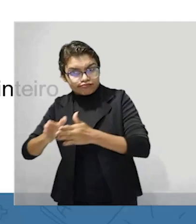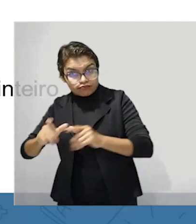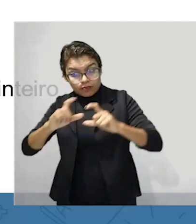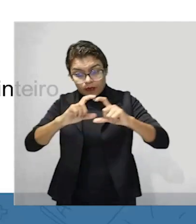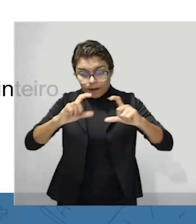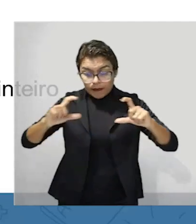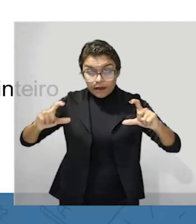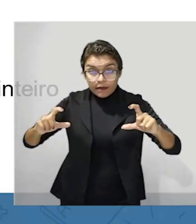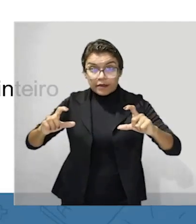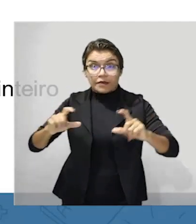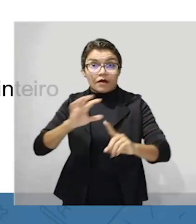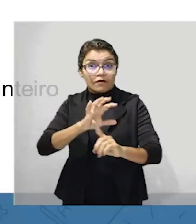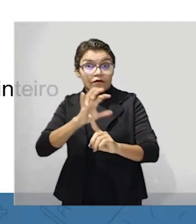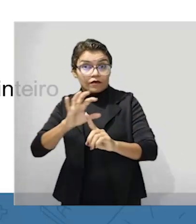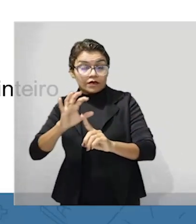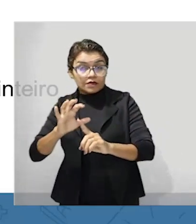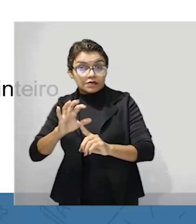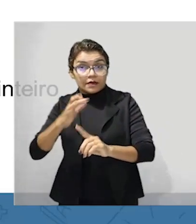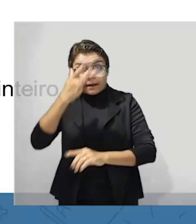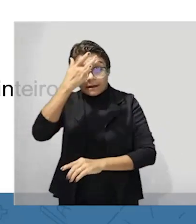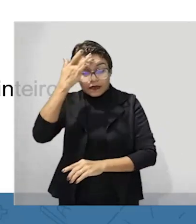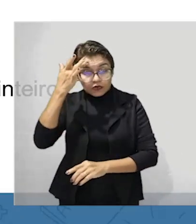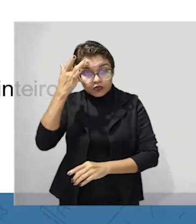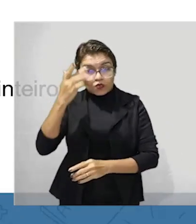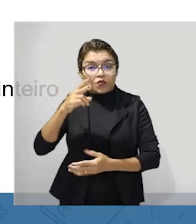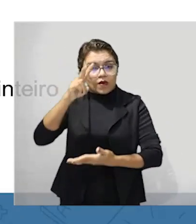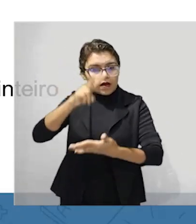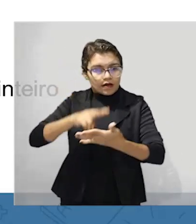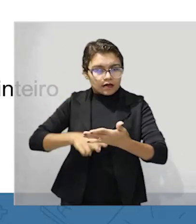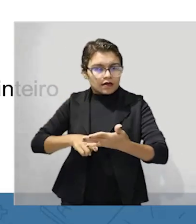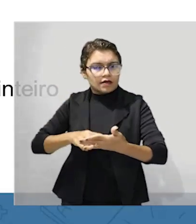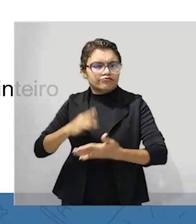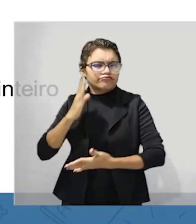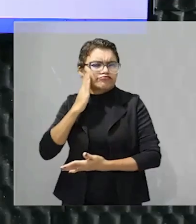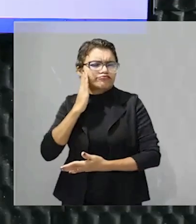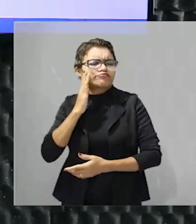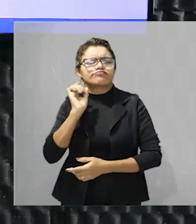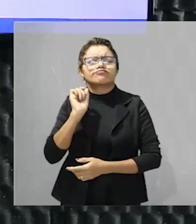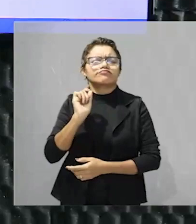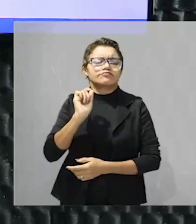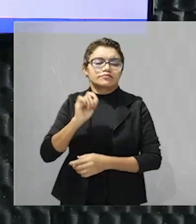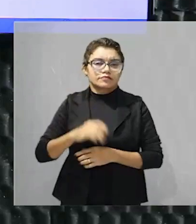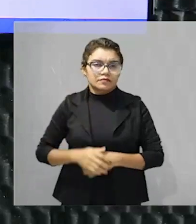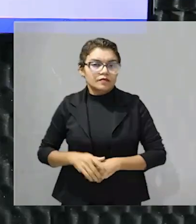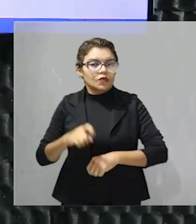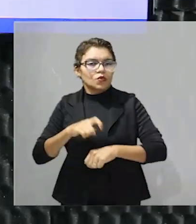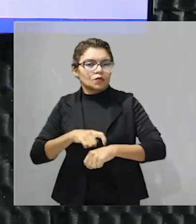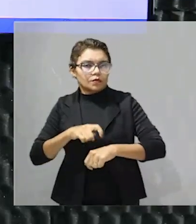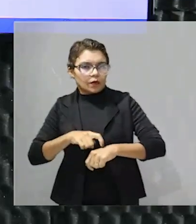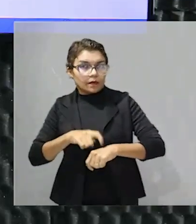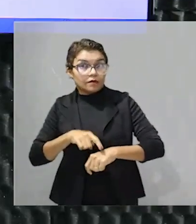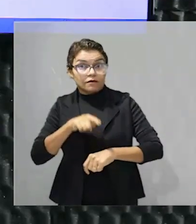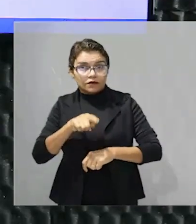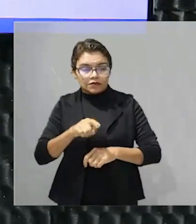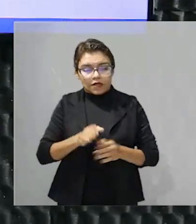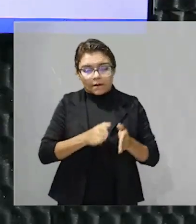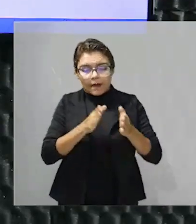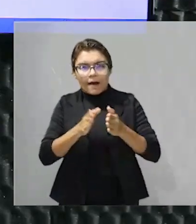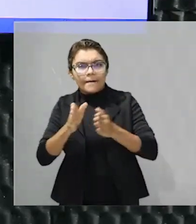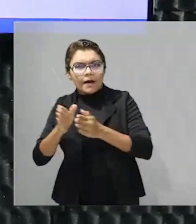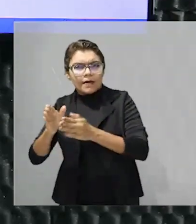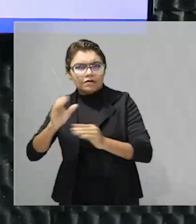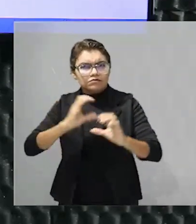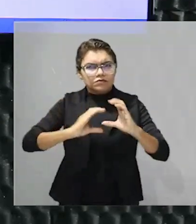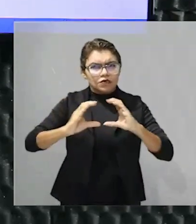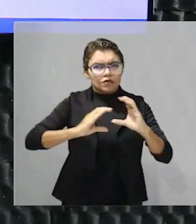o leitor a inferir que, ou seja, quando você analisa essa sequência de comunicação,